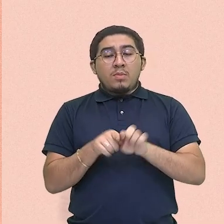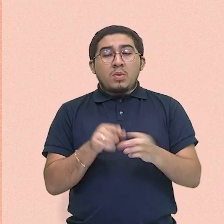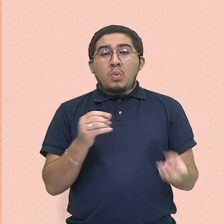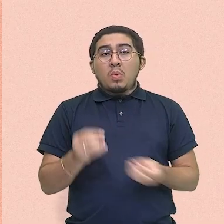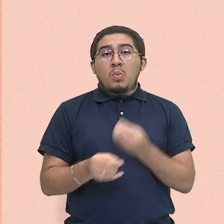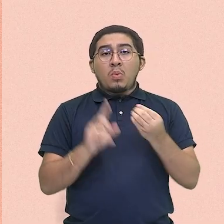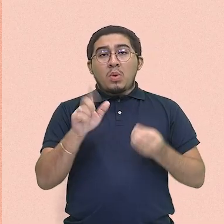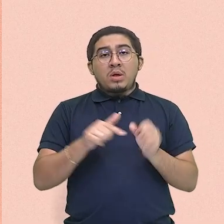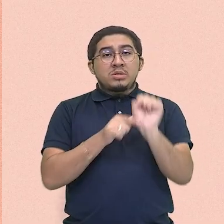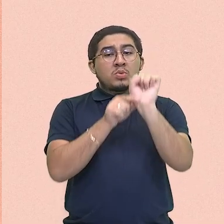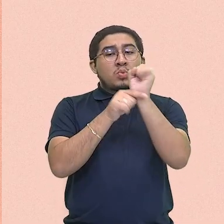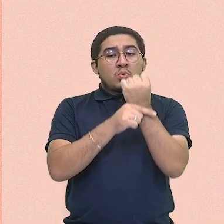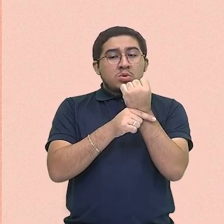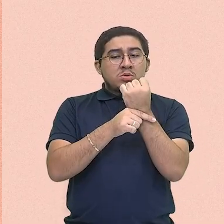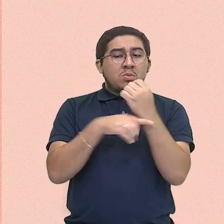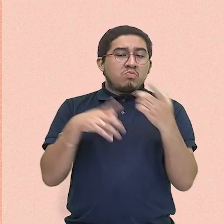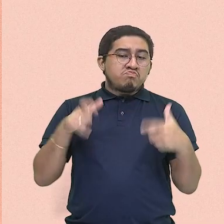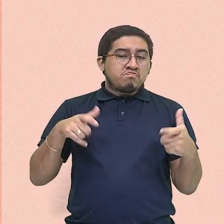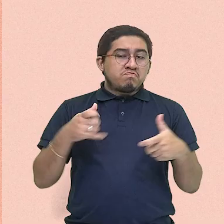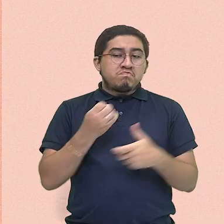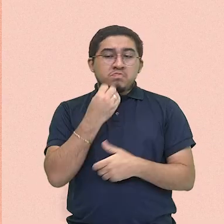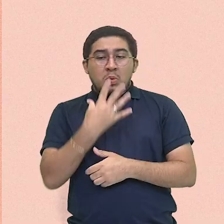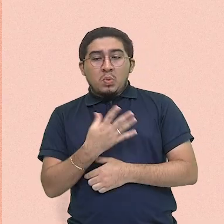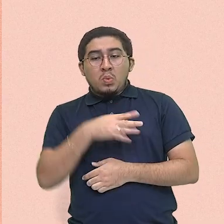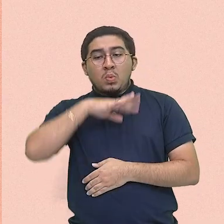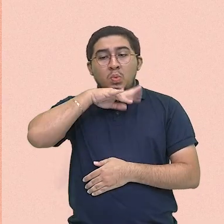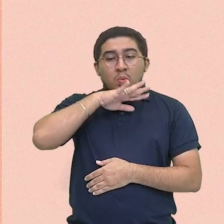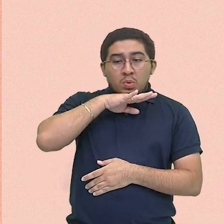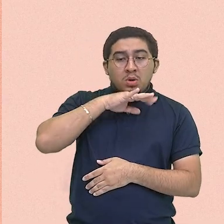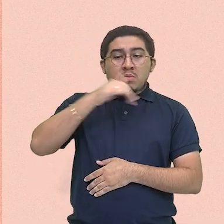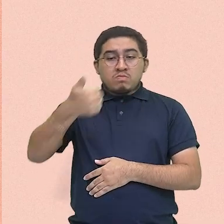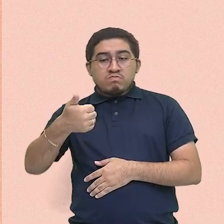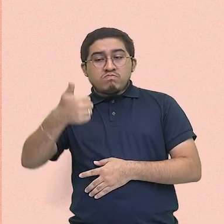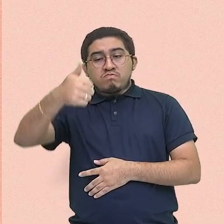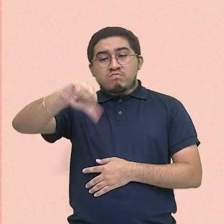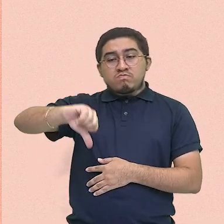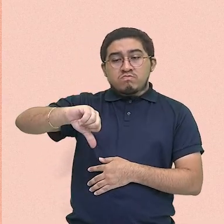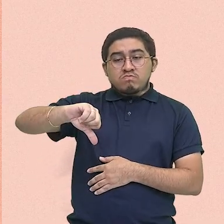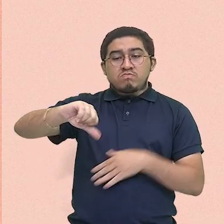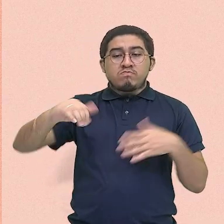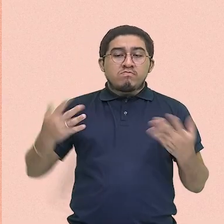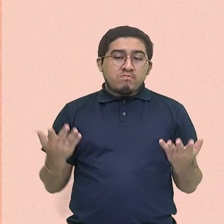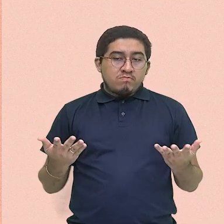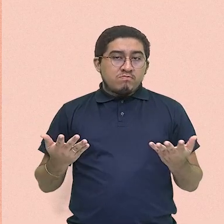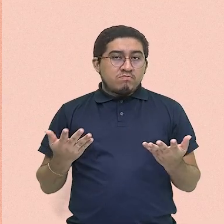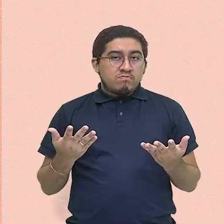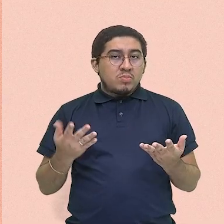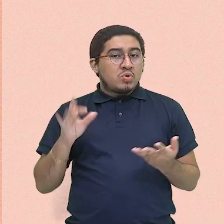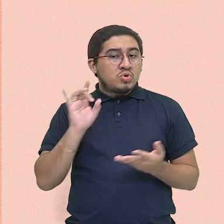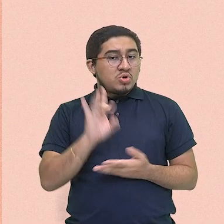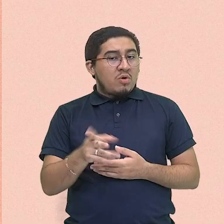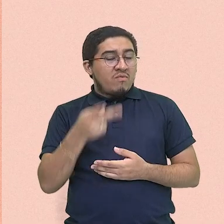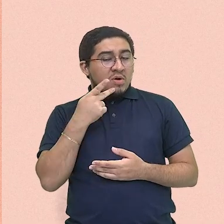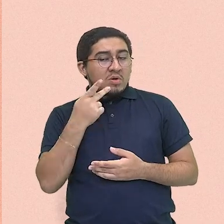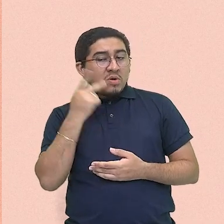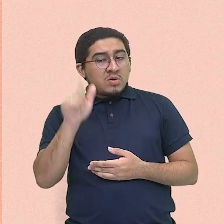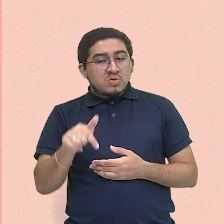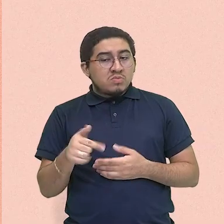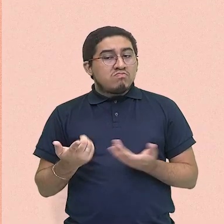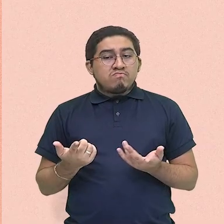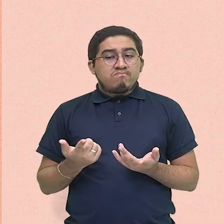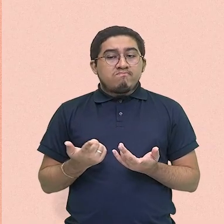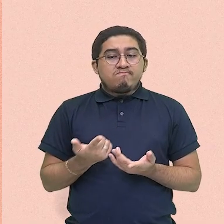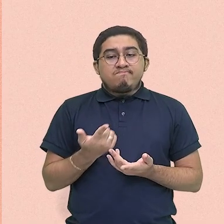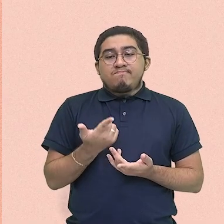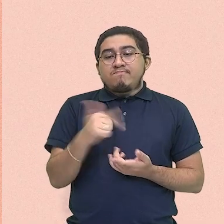se comporta a segurança? Está bem, está mal, está alto, está baixo? Bem, só falando desse jeito, mais uma vez,